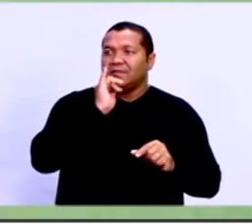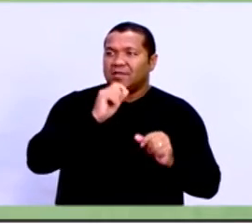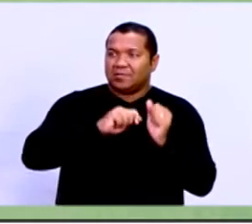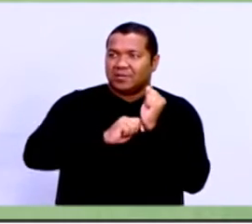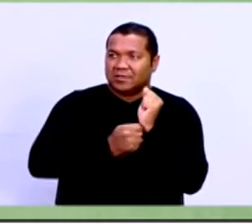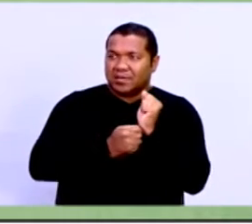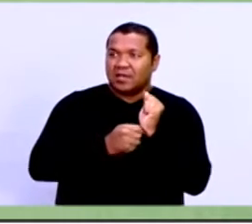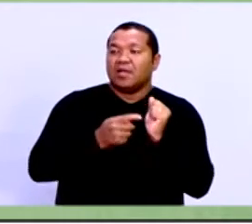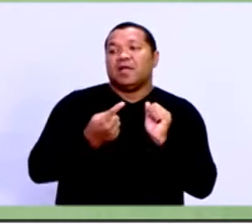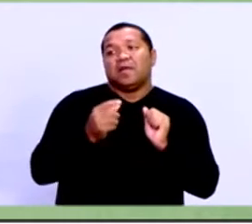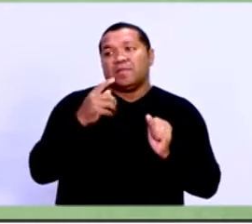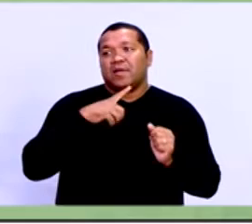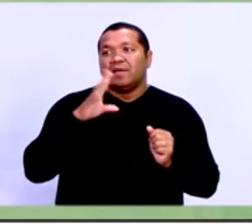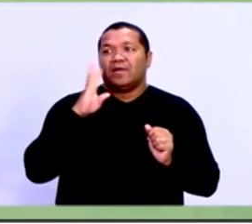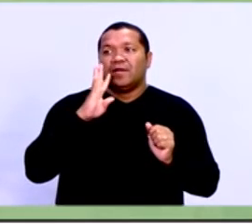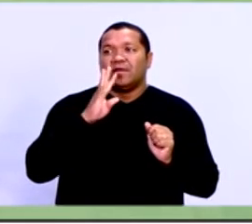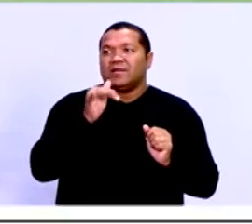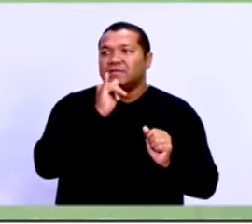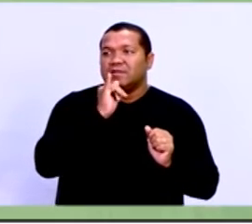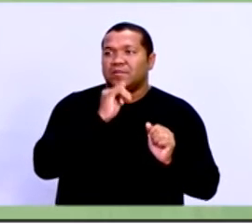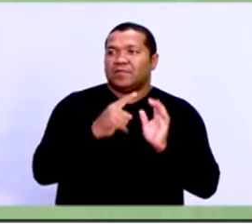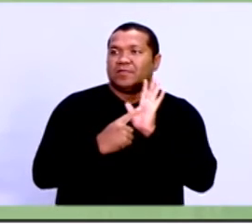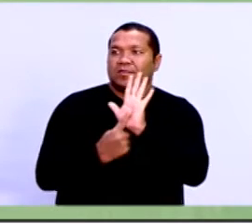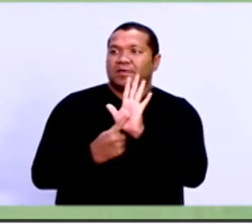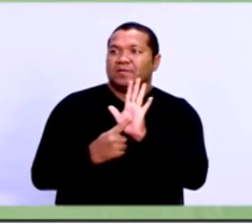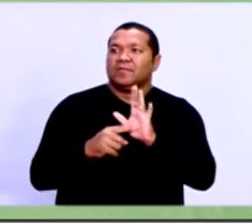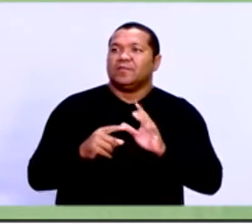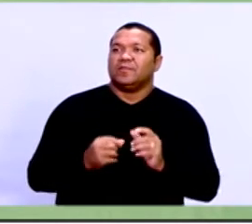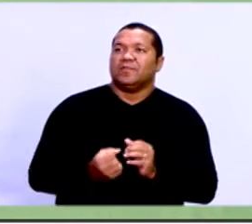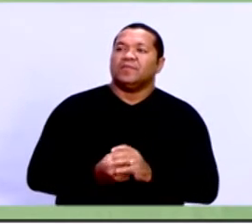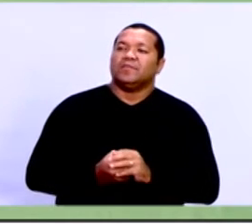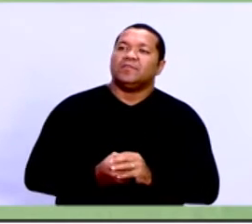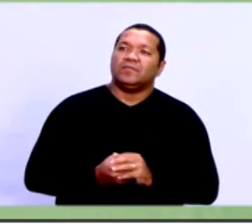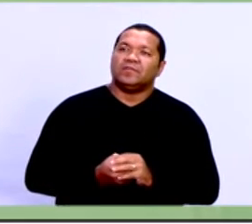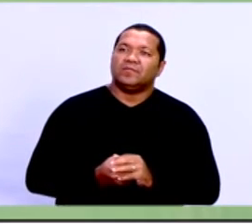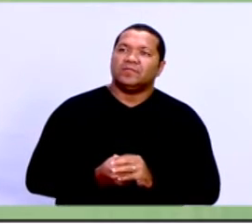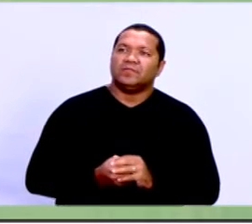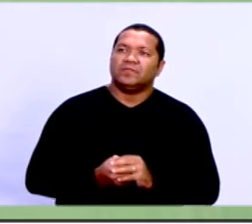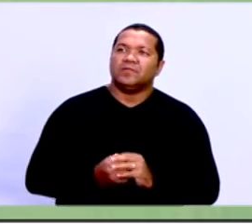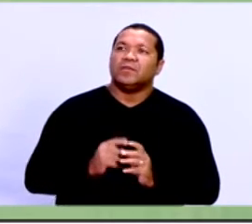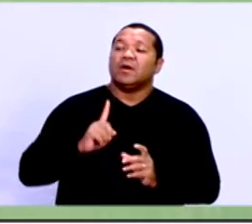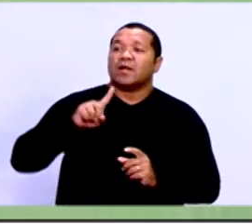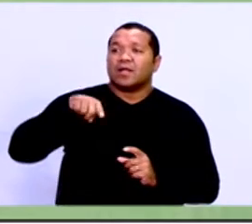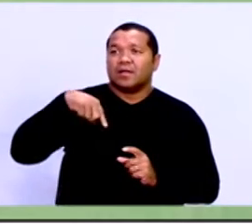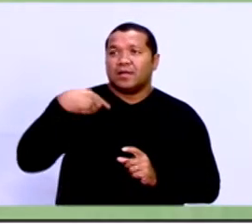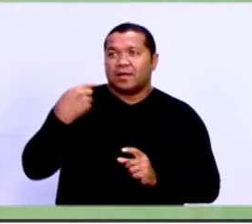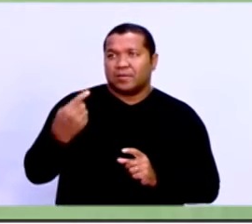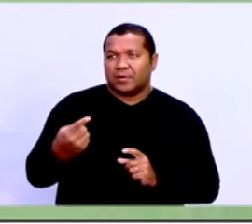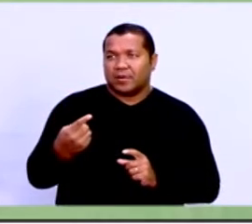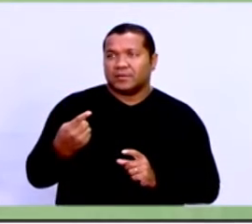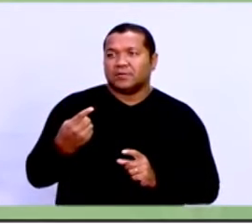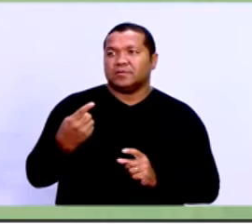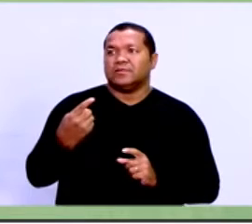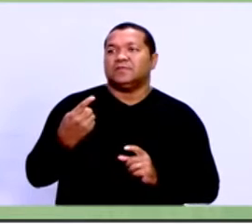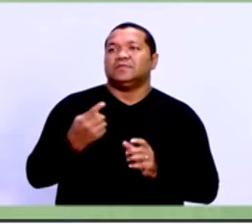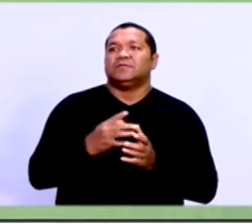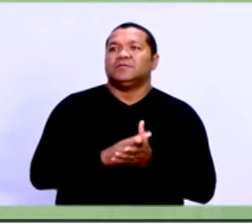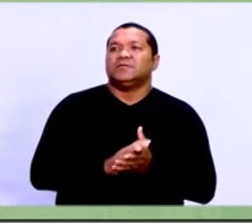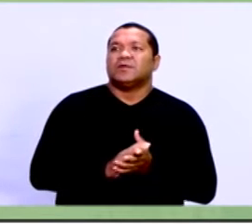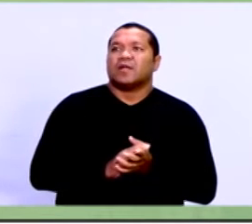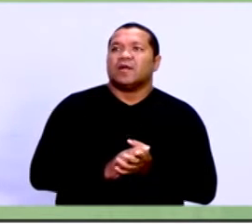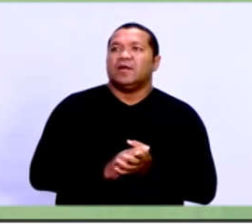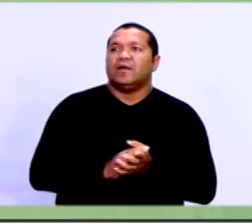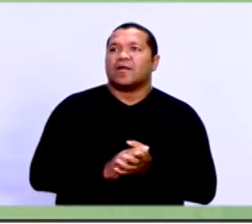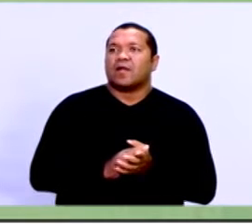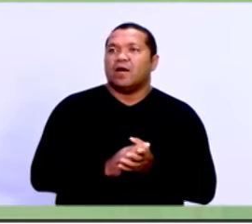arquitetura do software vamos passar aqui adiante ea próxima técnica o próximo ciclo nossa próxima